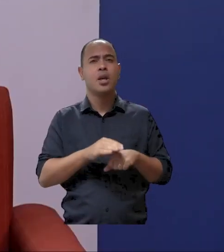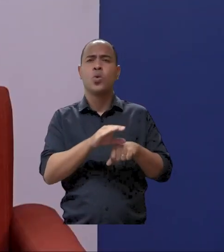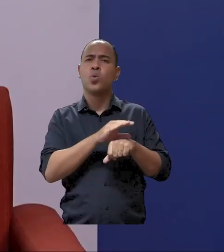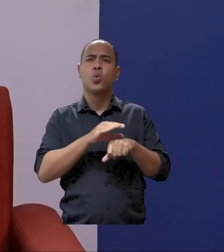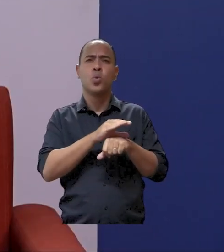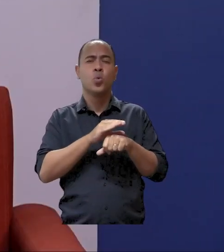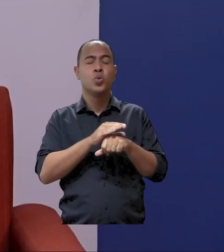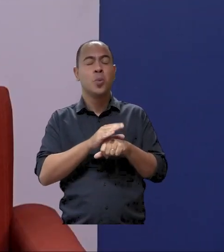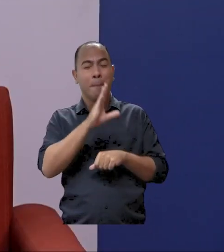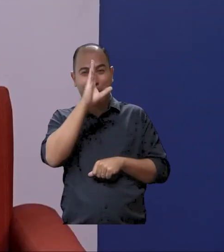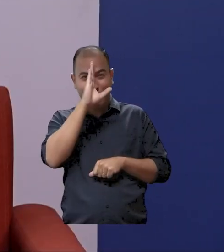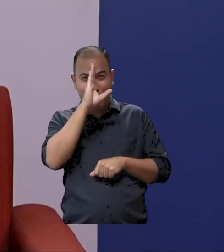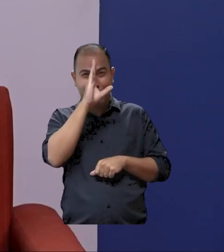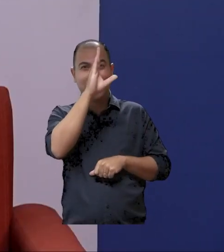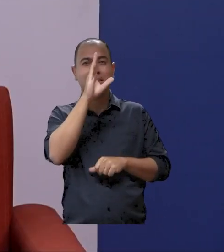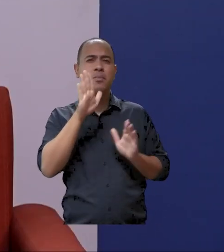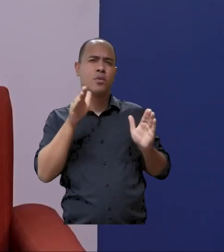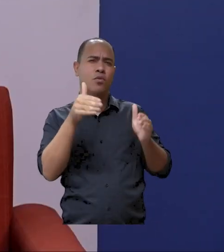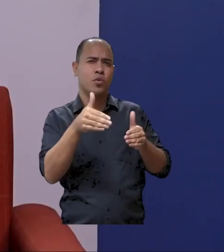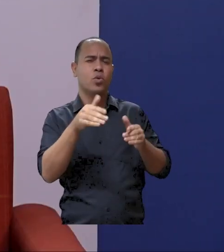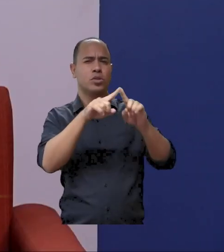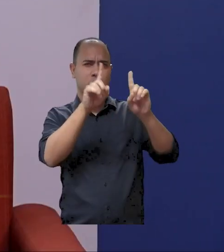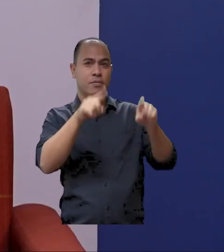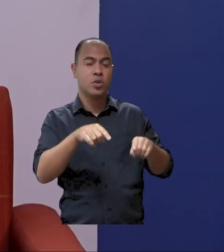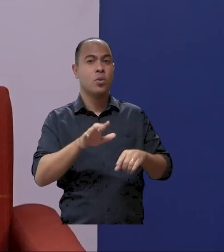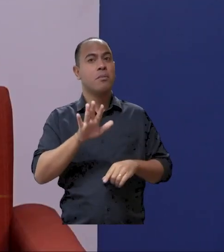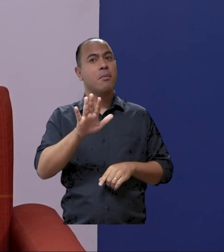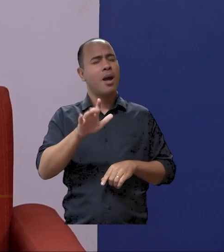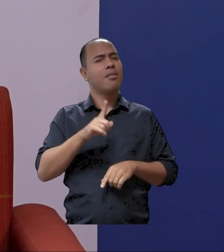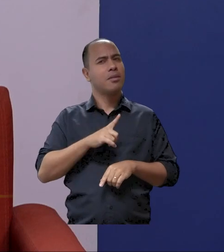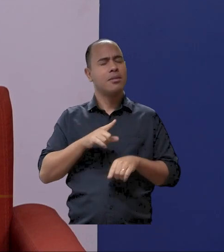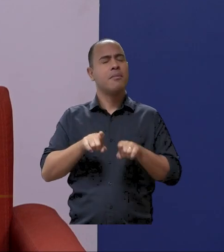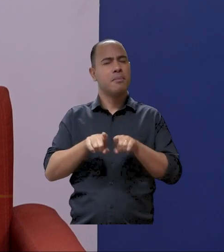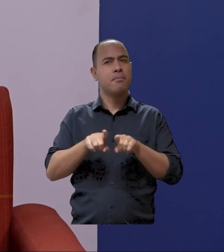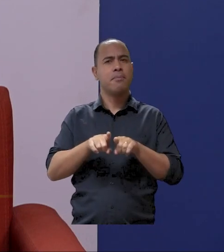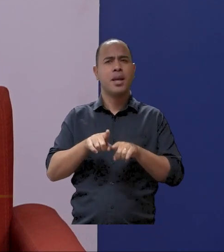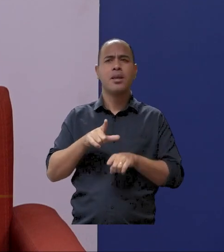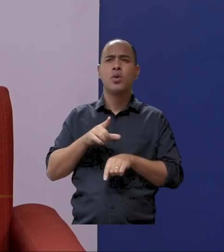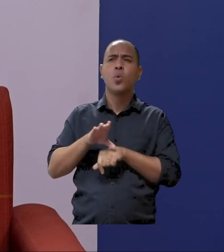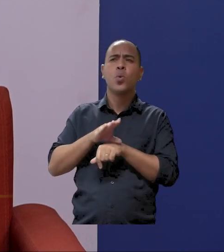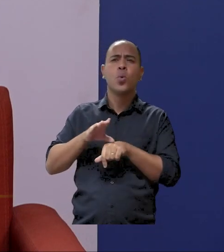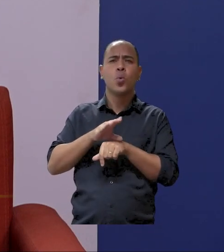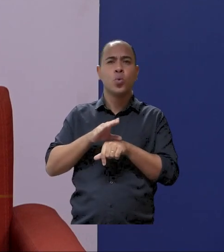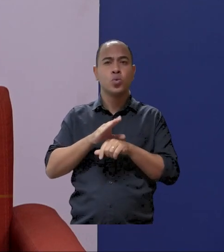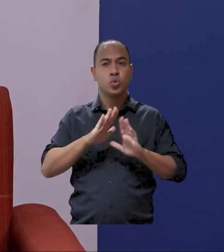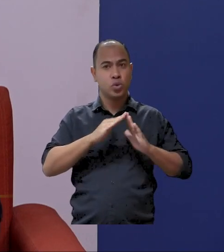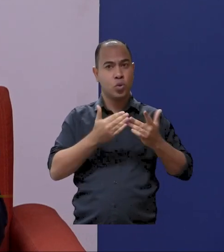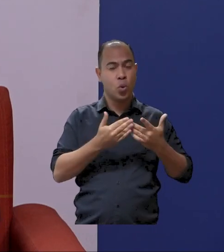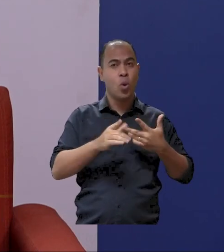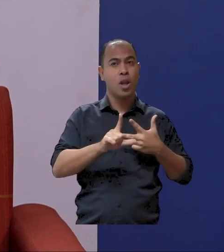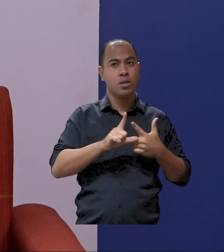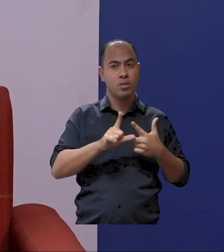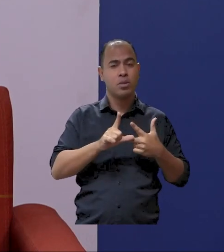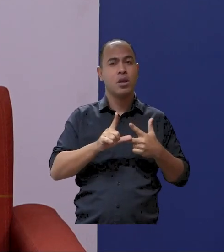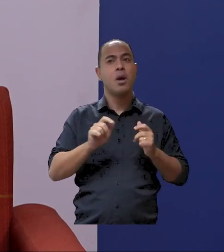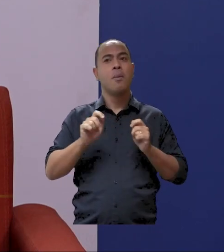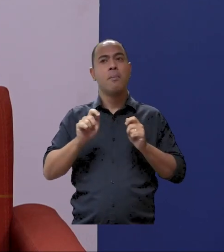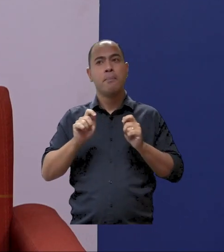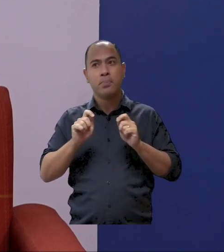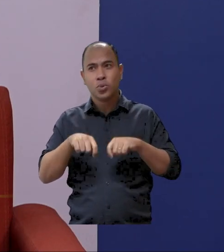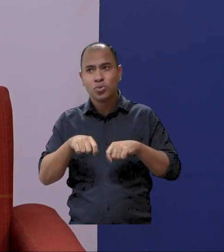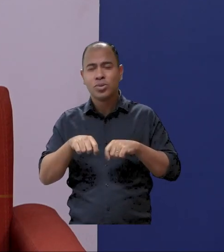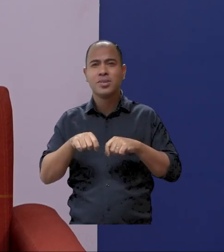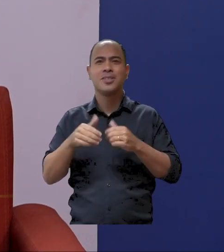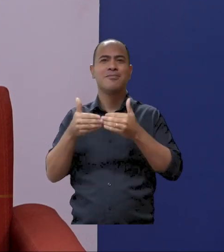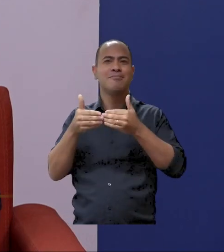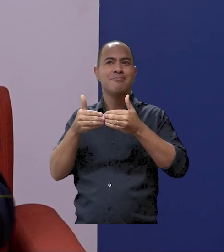voltados principalmente aos servidores da casa, mas existem também cursos que a Escola do Legislativo, juntamente com a